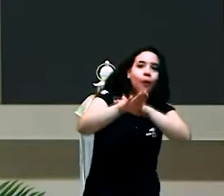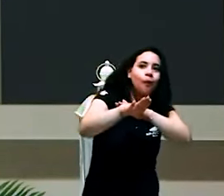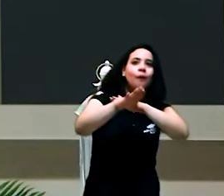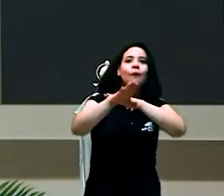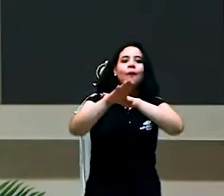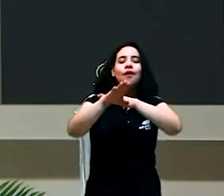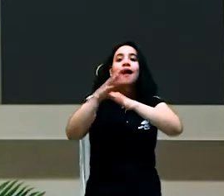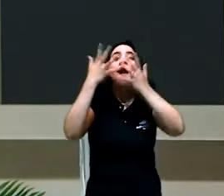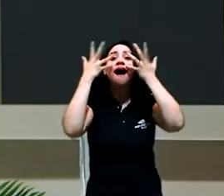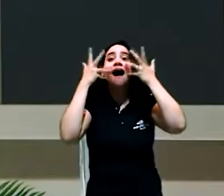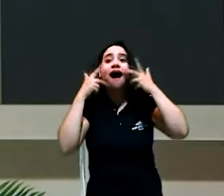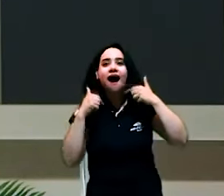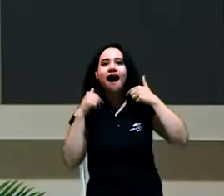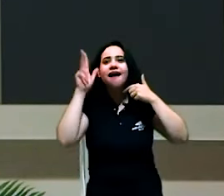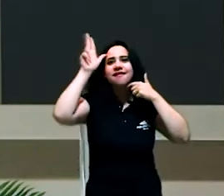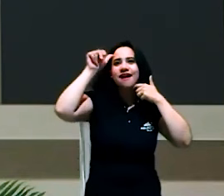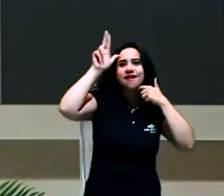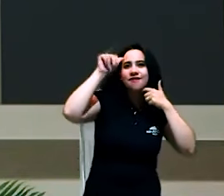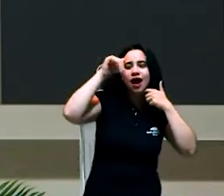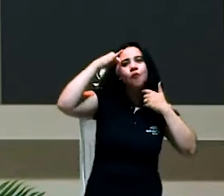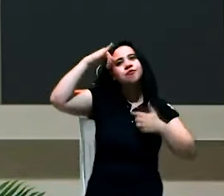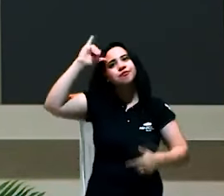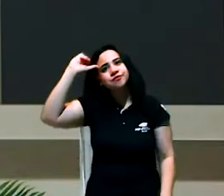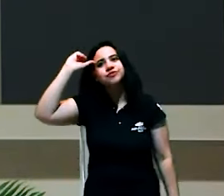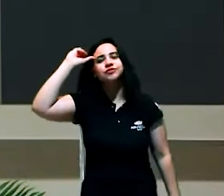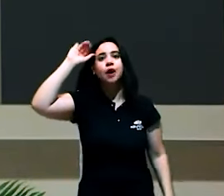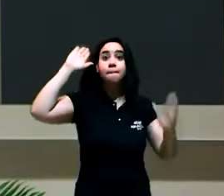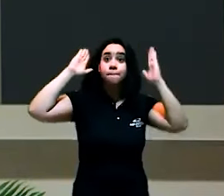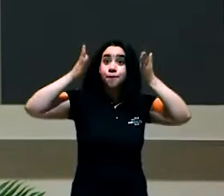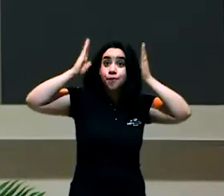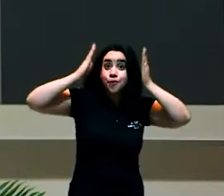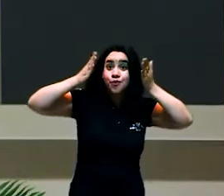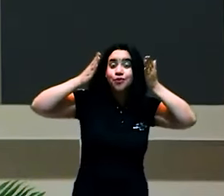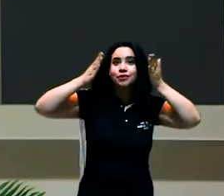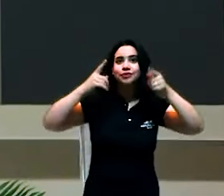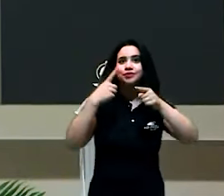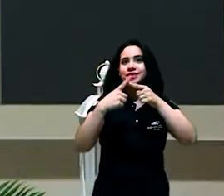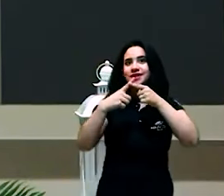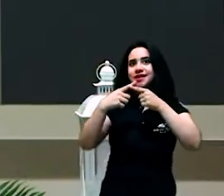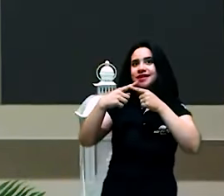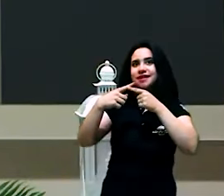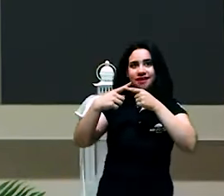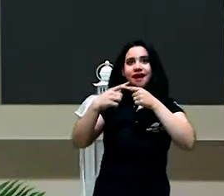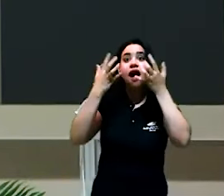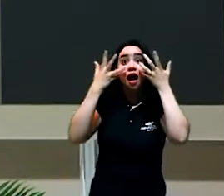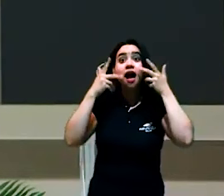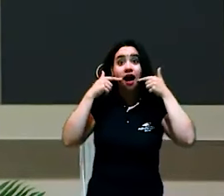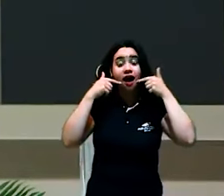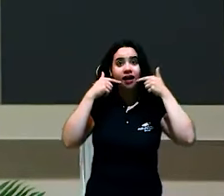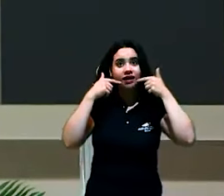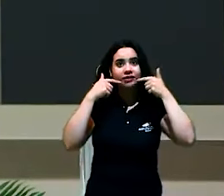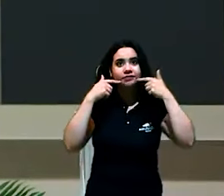mula. Era um lugar, amados irmãos, que vendiam outras coisas. Tantas coisas passaram aí, e eles